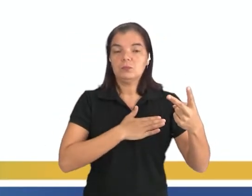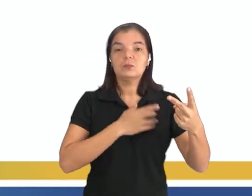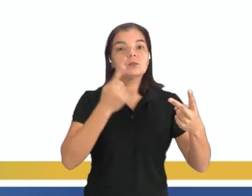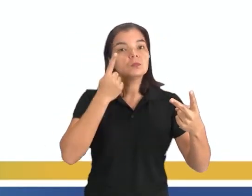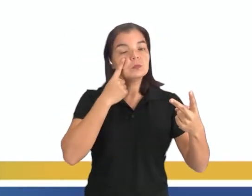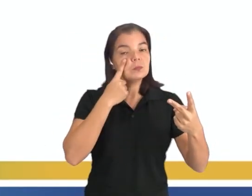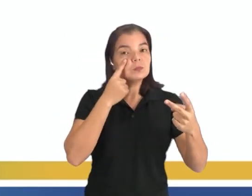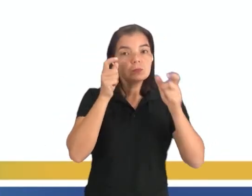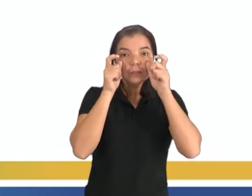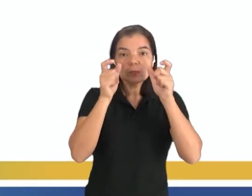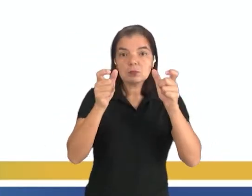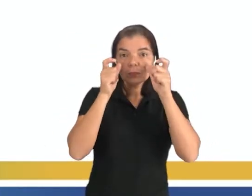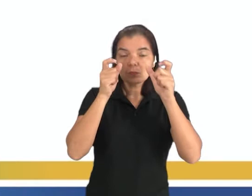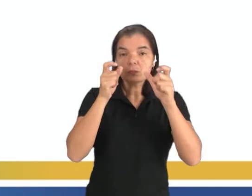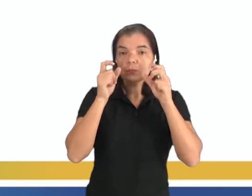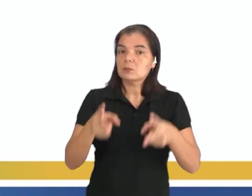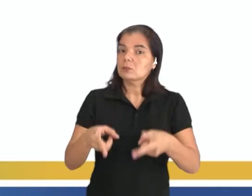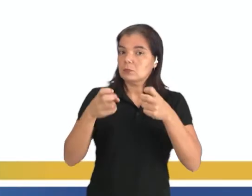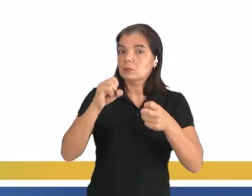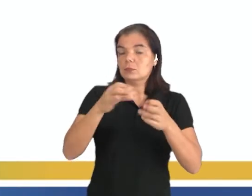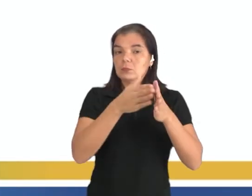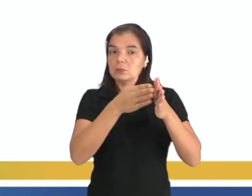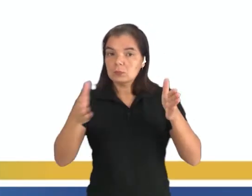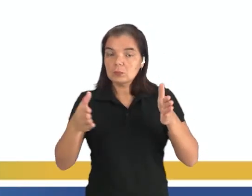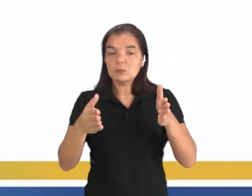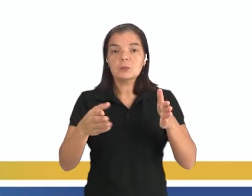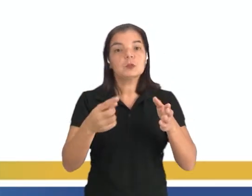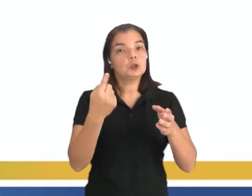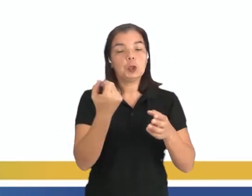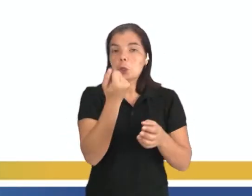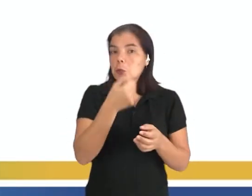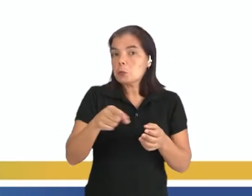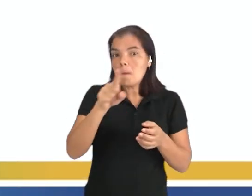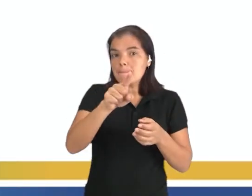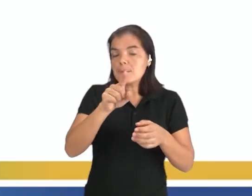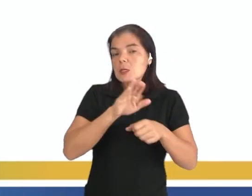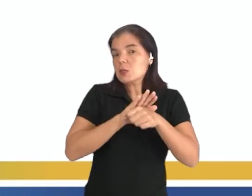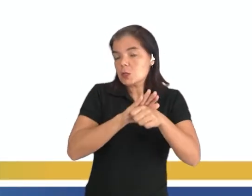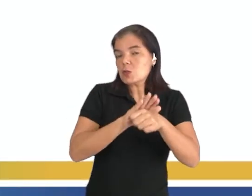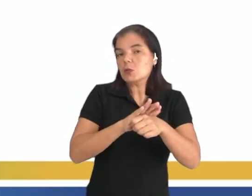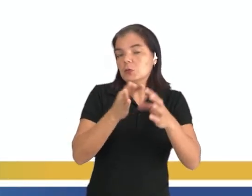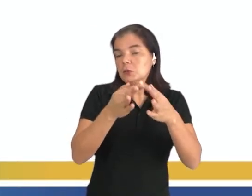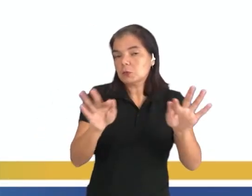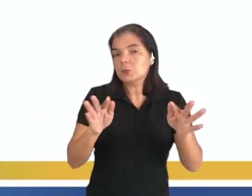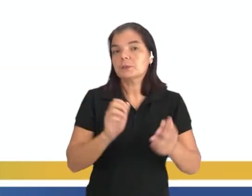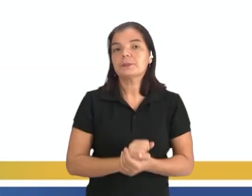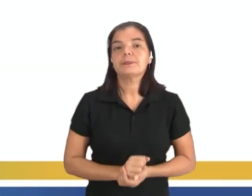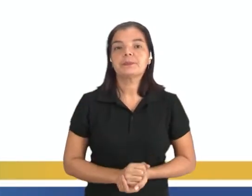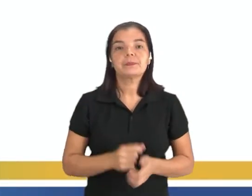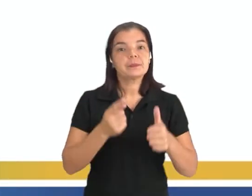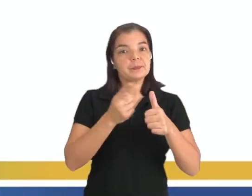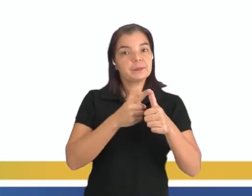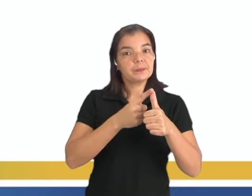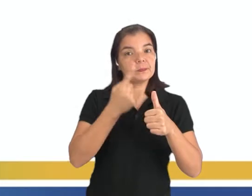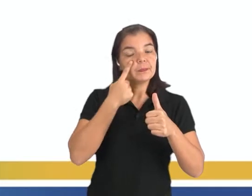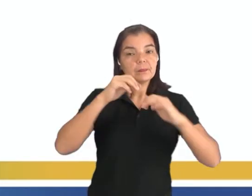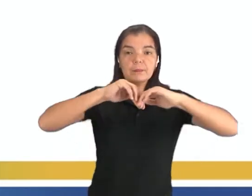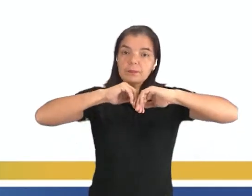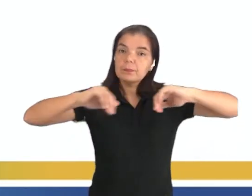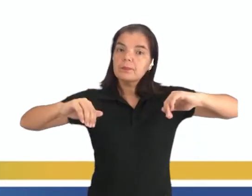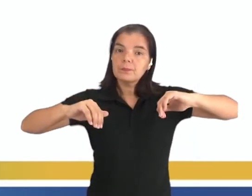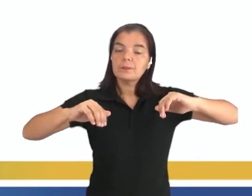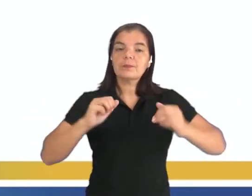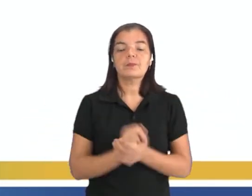Devemos agora atentar para perceber se são períodos independentes. Aliás, desculpa, se são orações independentes. Para isso, a gente faz essa divisão,